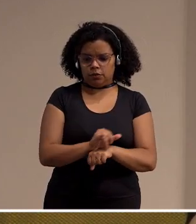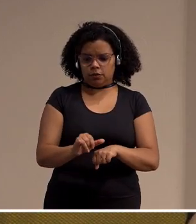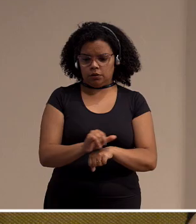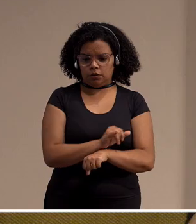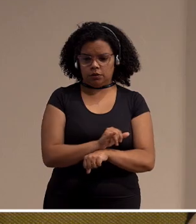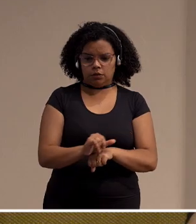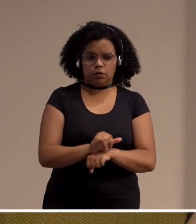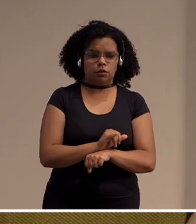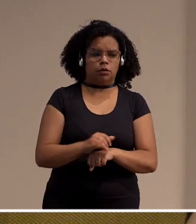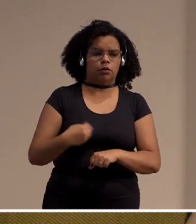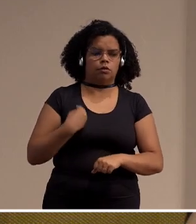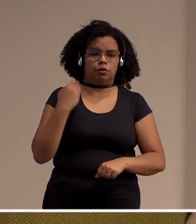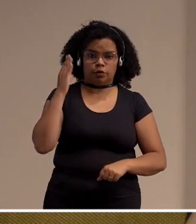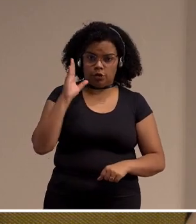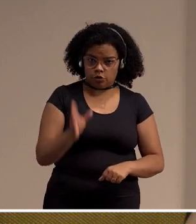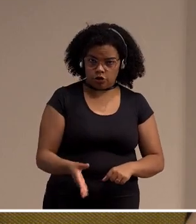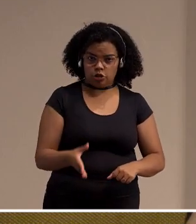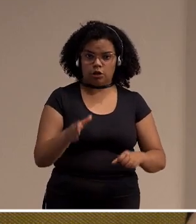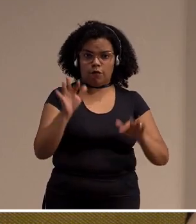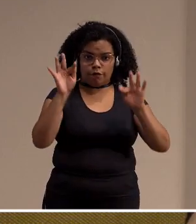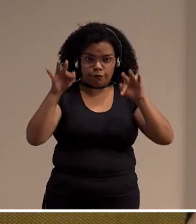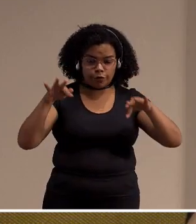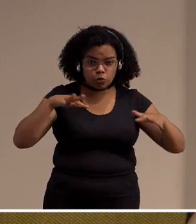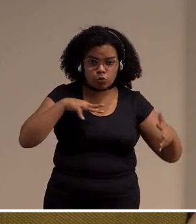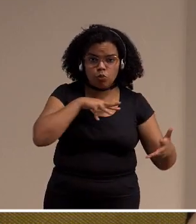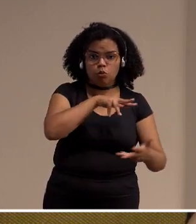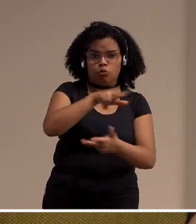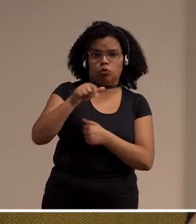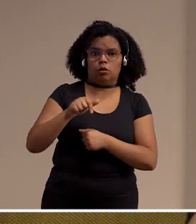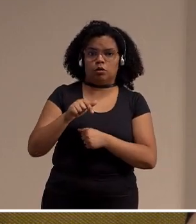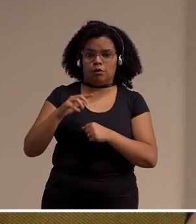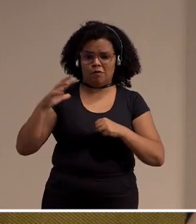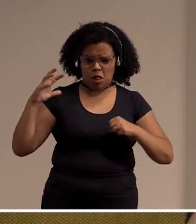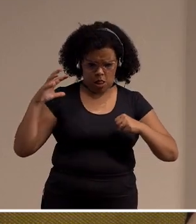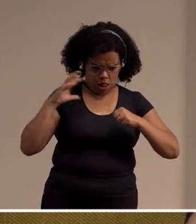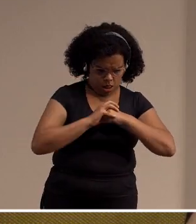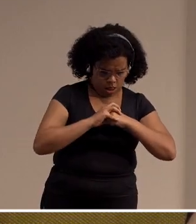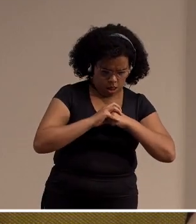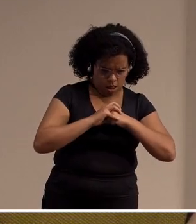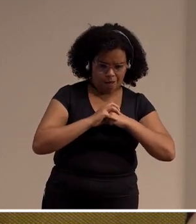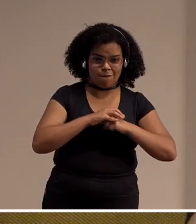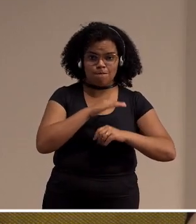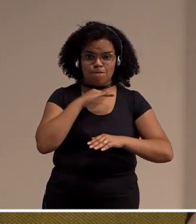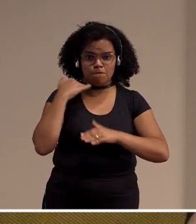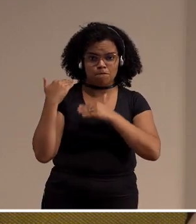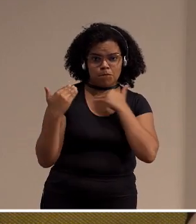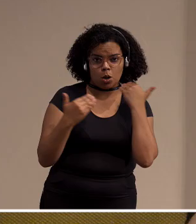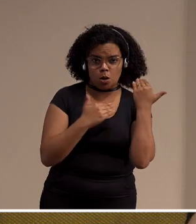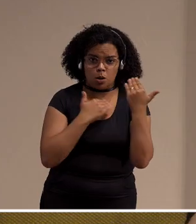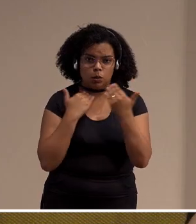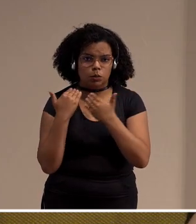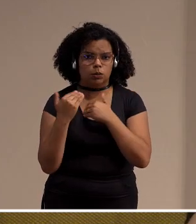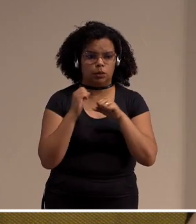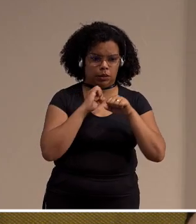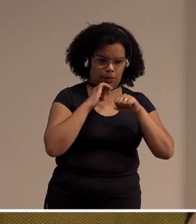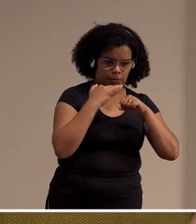colonização, que também implicou as pandemias, as enfermedades que os colonizadores trajeron na América.